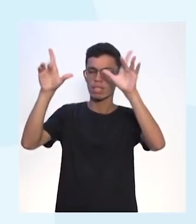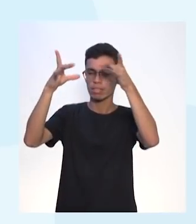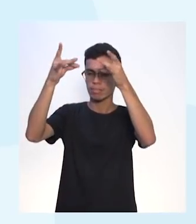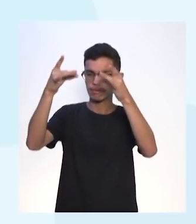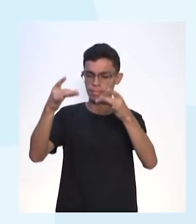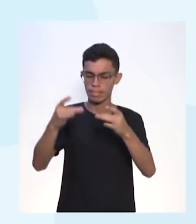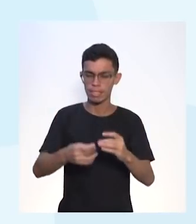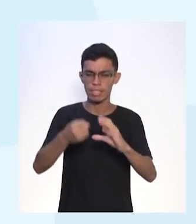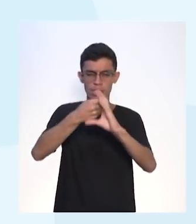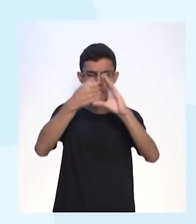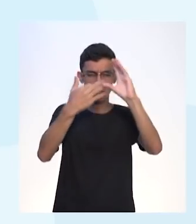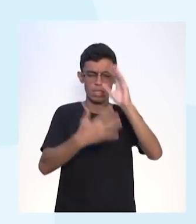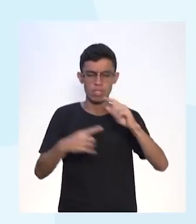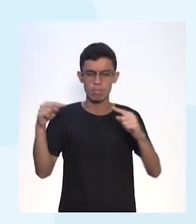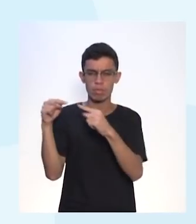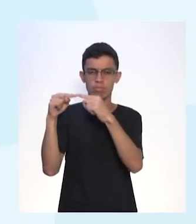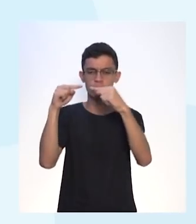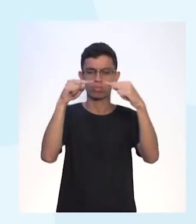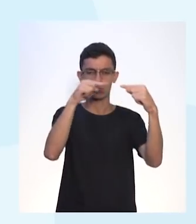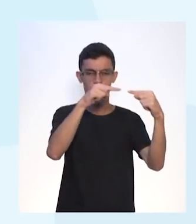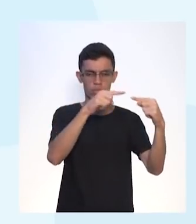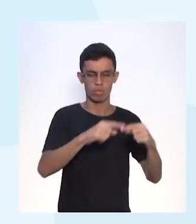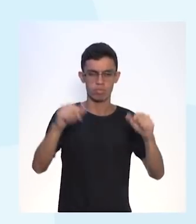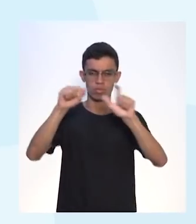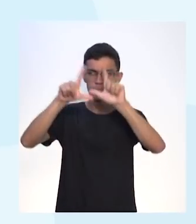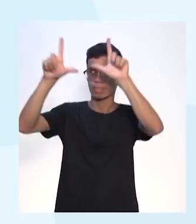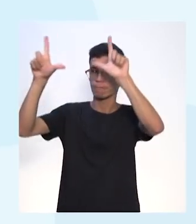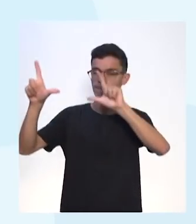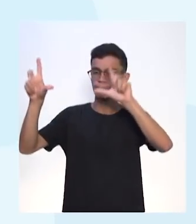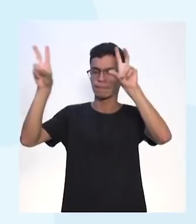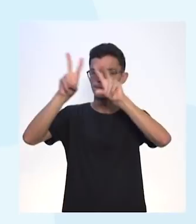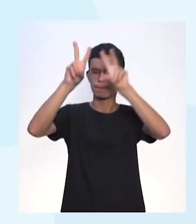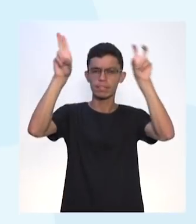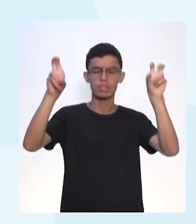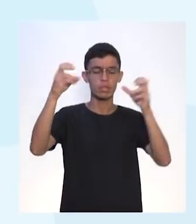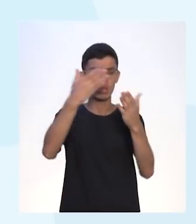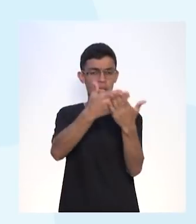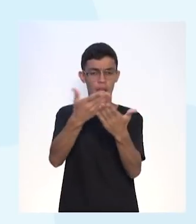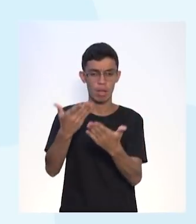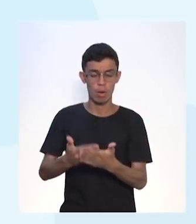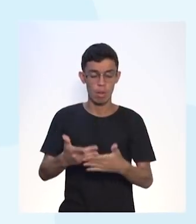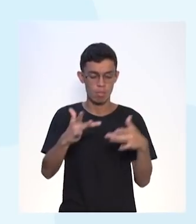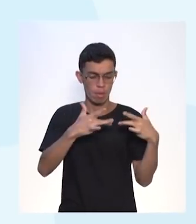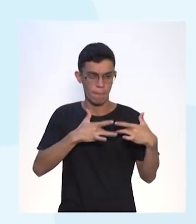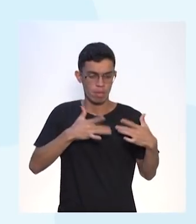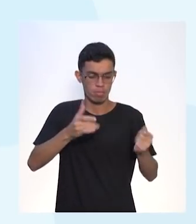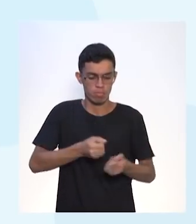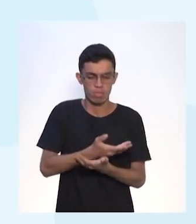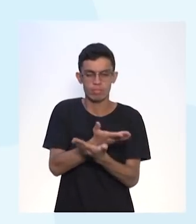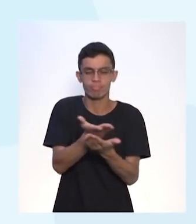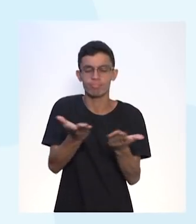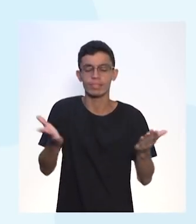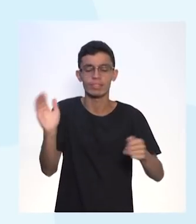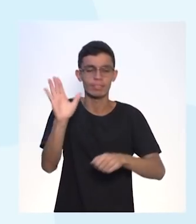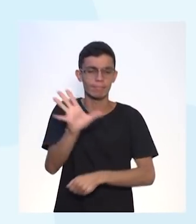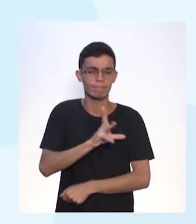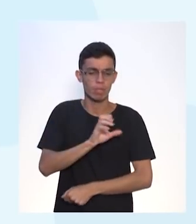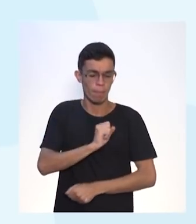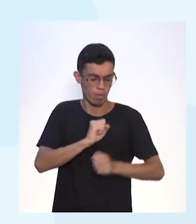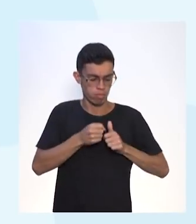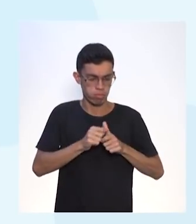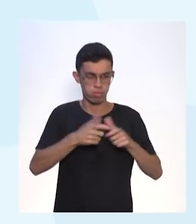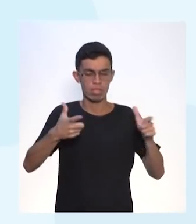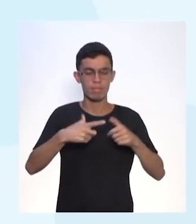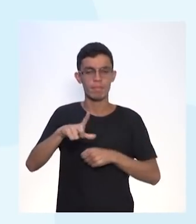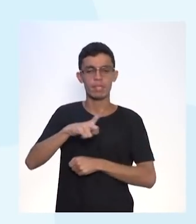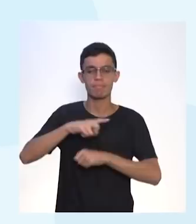disso, relacionem esse cartaz ao título da aula, Doação mais Amor. Então, nós temos um cartaz